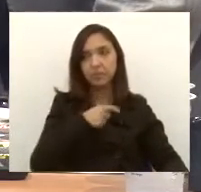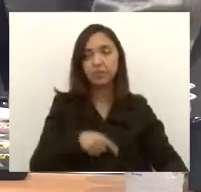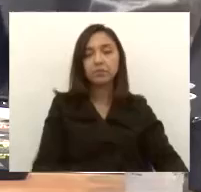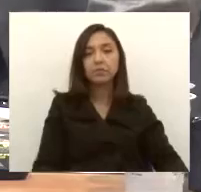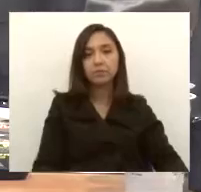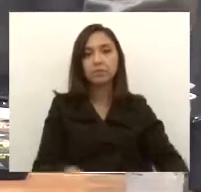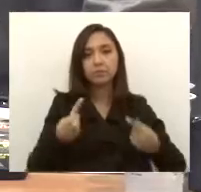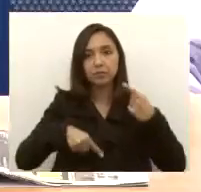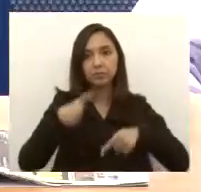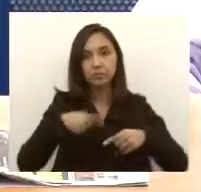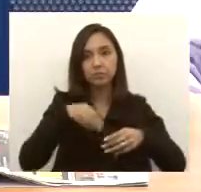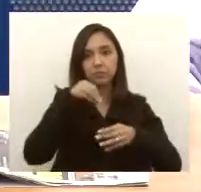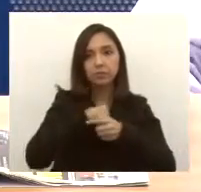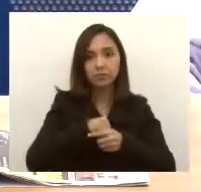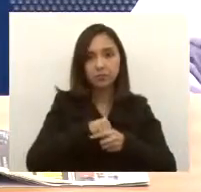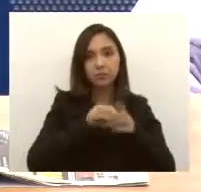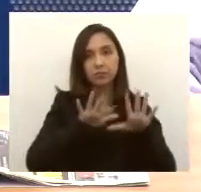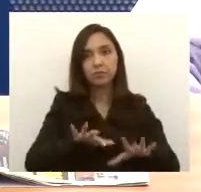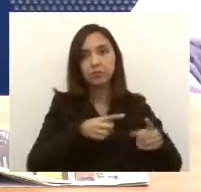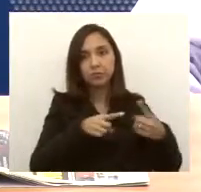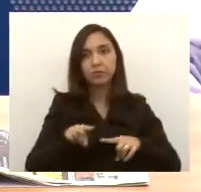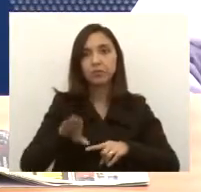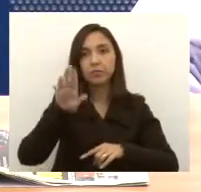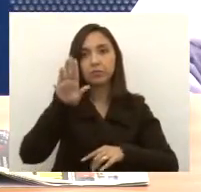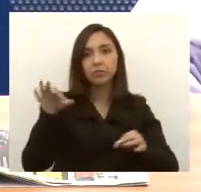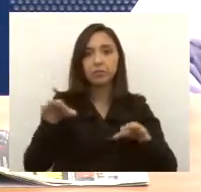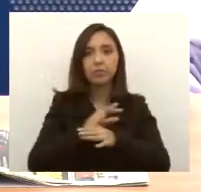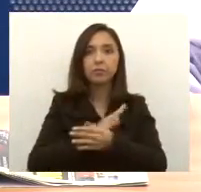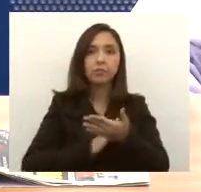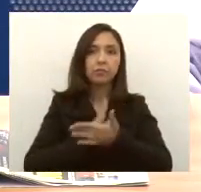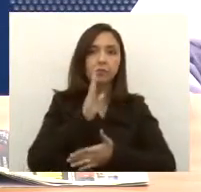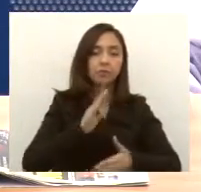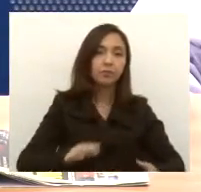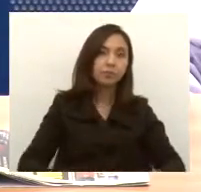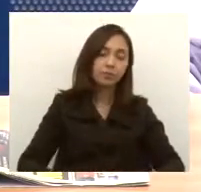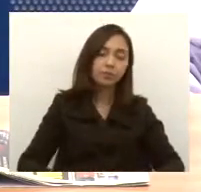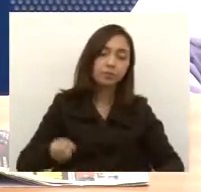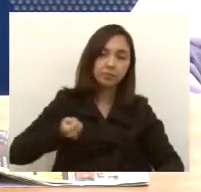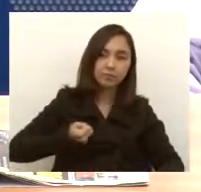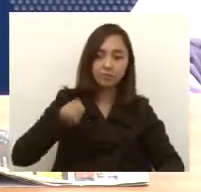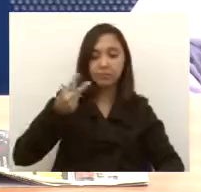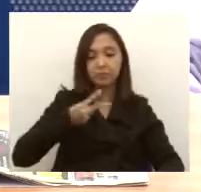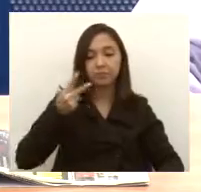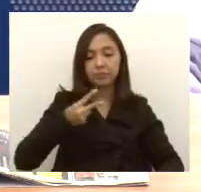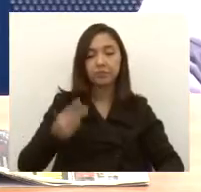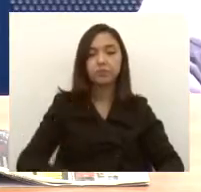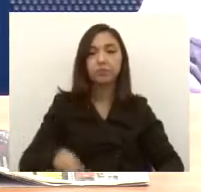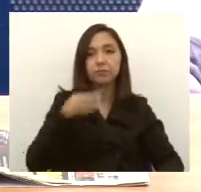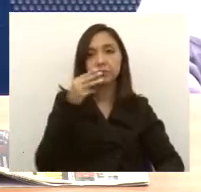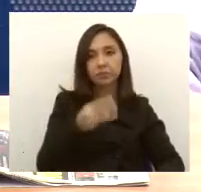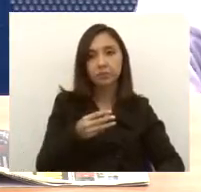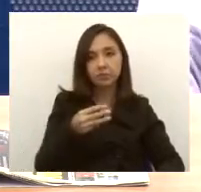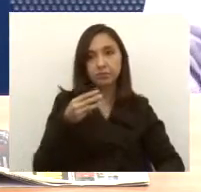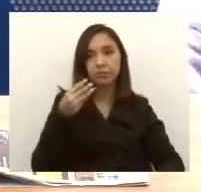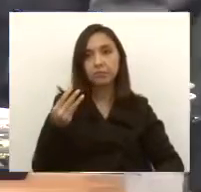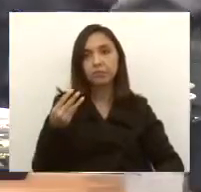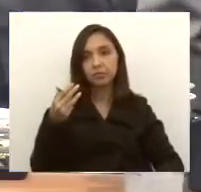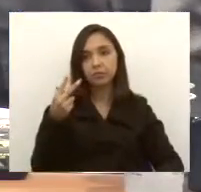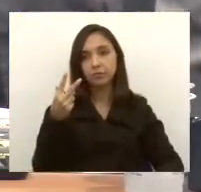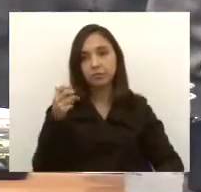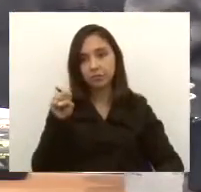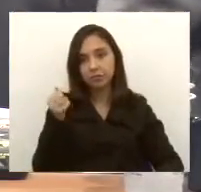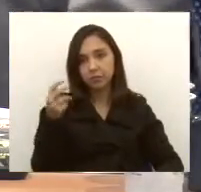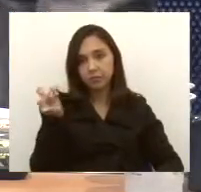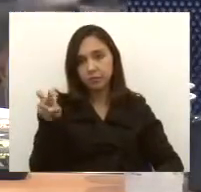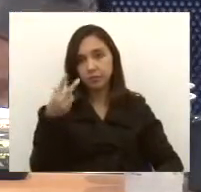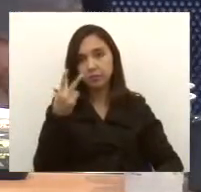encerrada a discussão e votação. Os vereadores foram as pendentes comissões, contratos manifestos. Encerrada a votação, aprovada em camisa. Item 22. Leitura, discussão e votação do requerimento